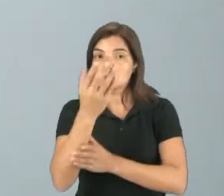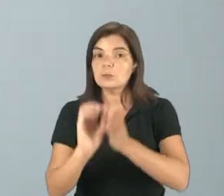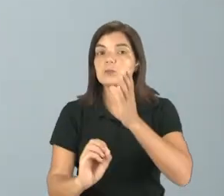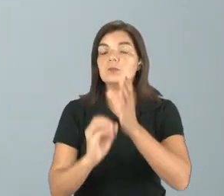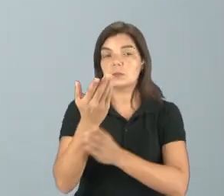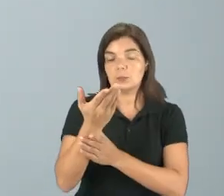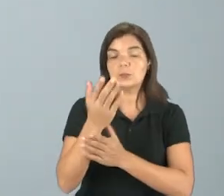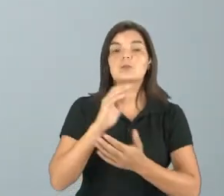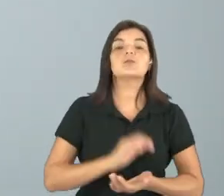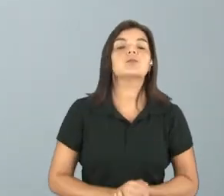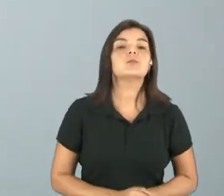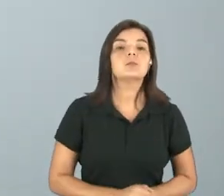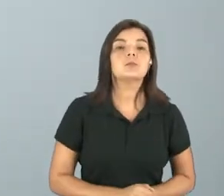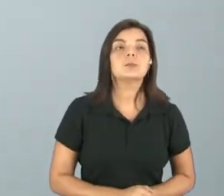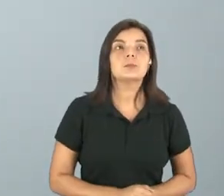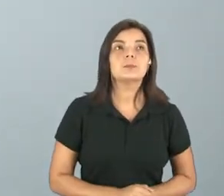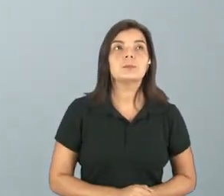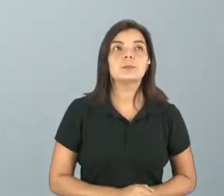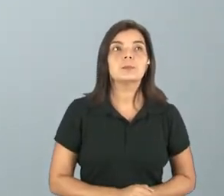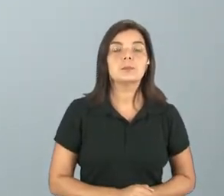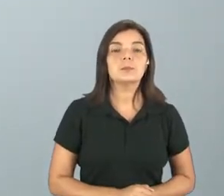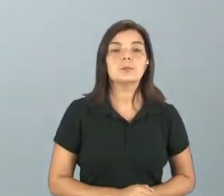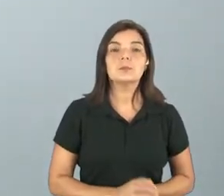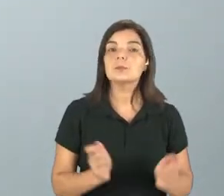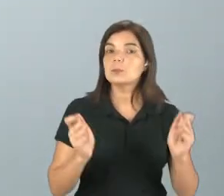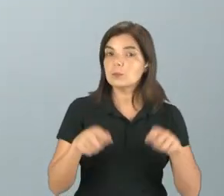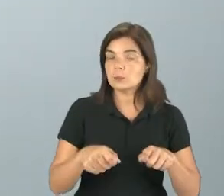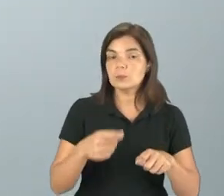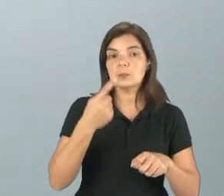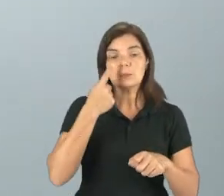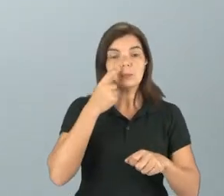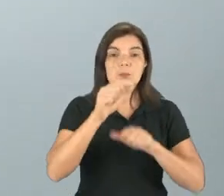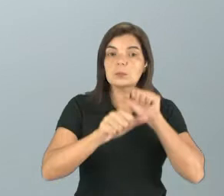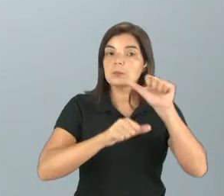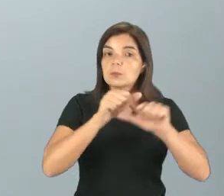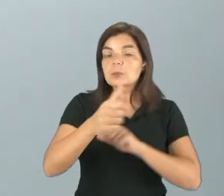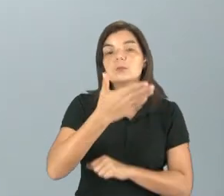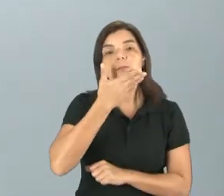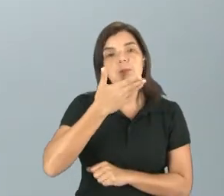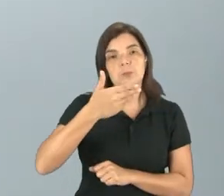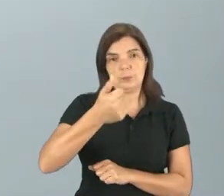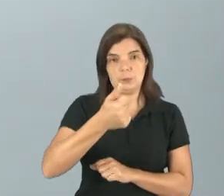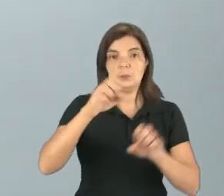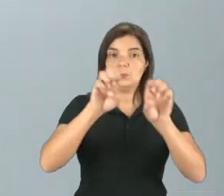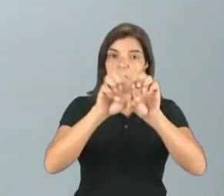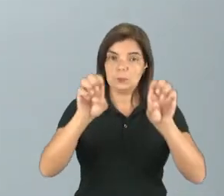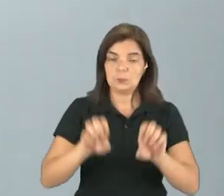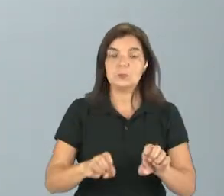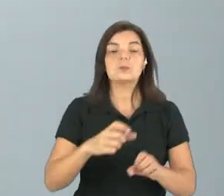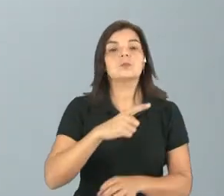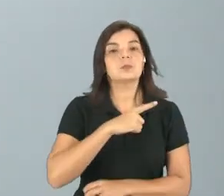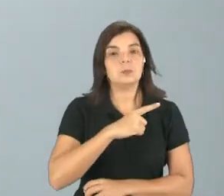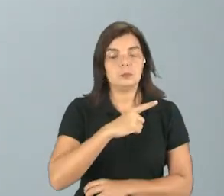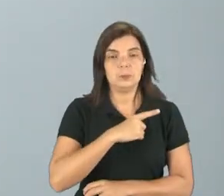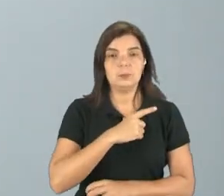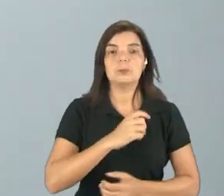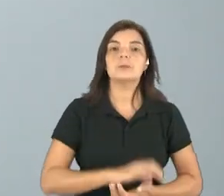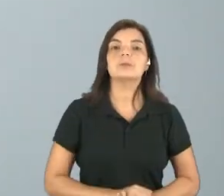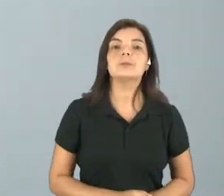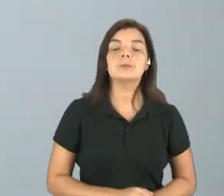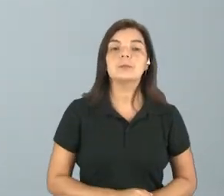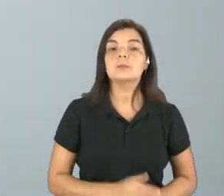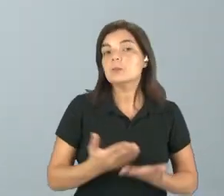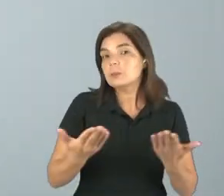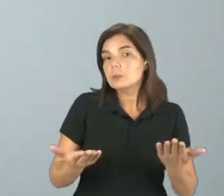criadas para poder se moldar aquela estrutura que eles estavam naquele momento,